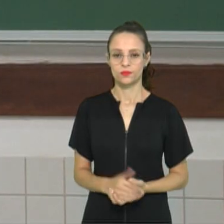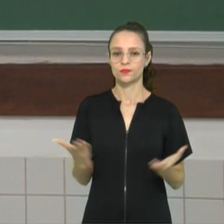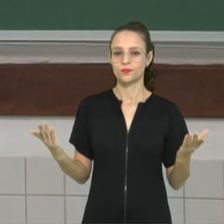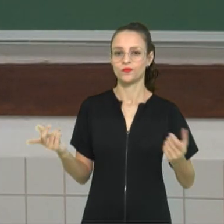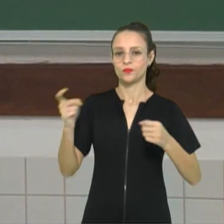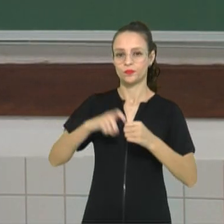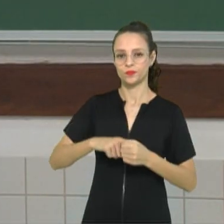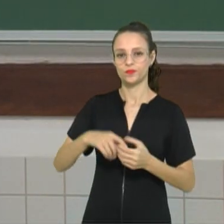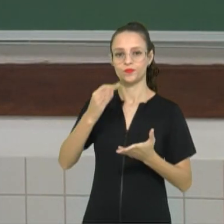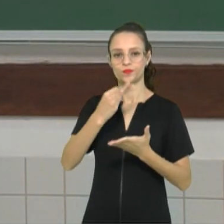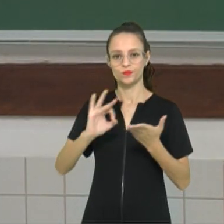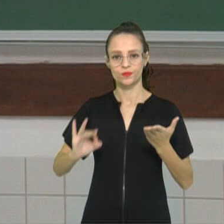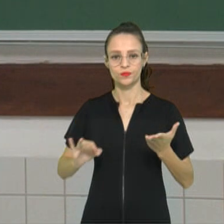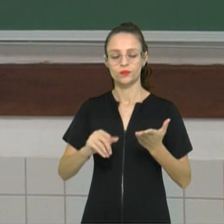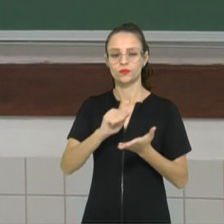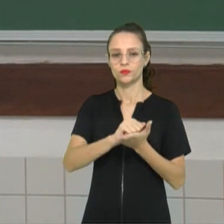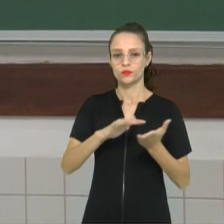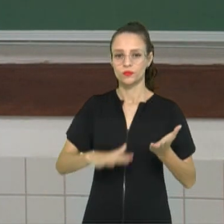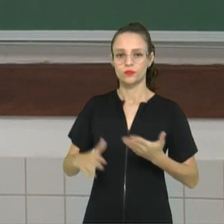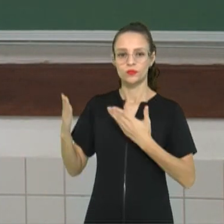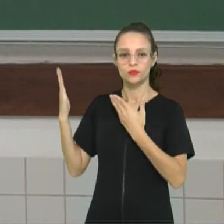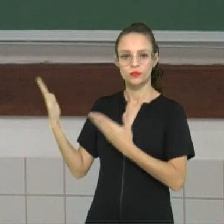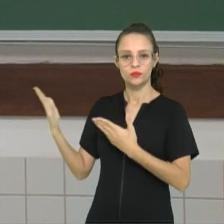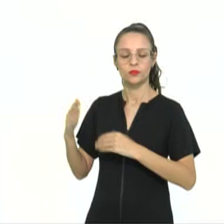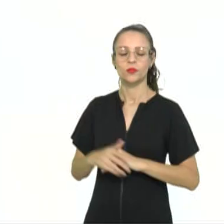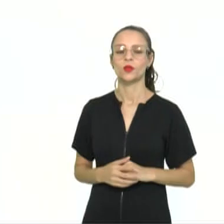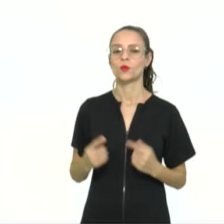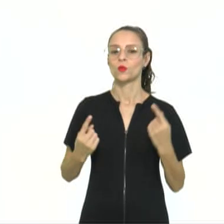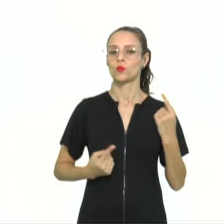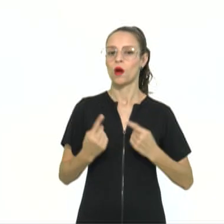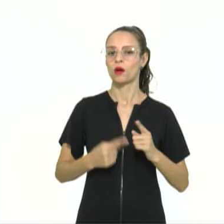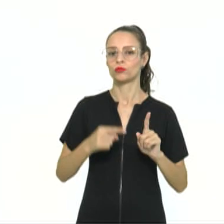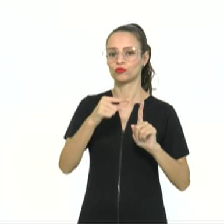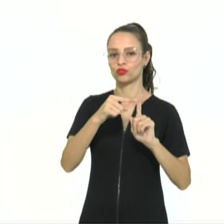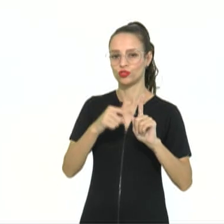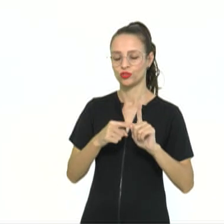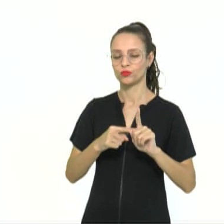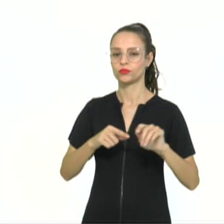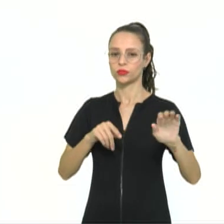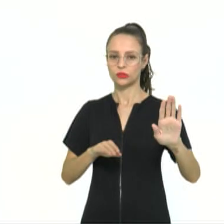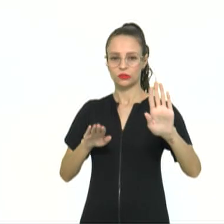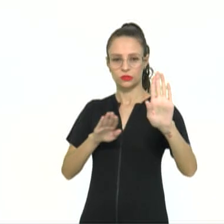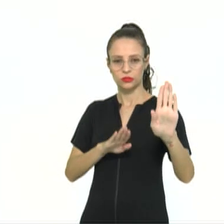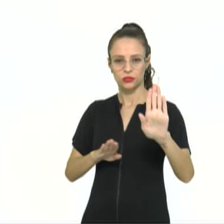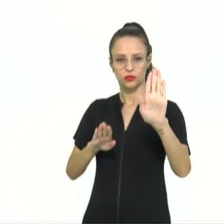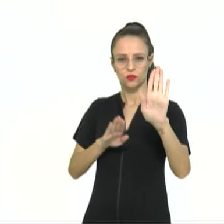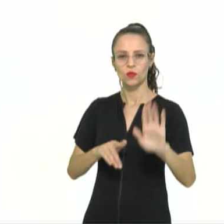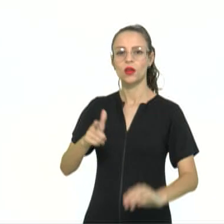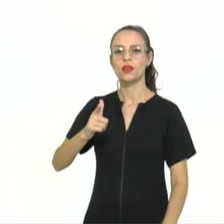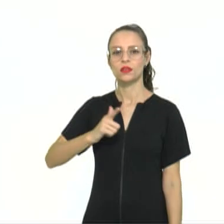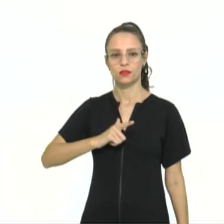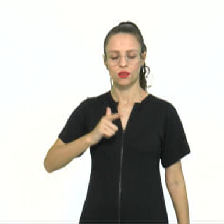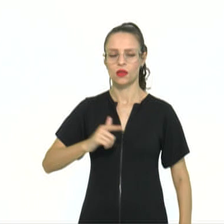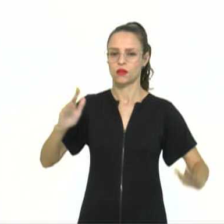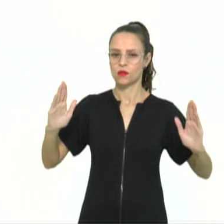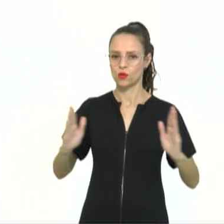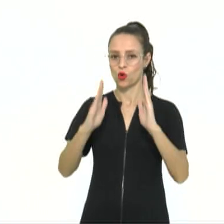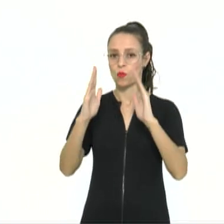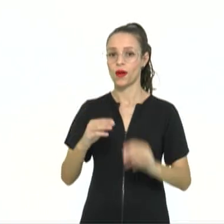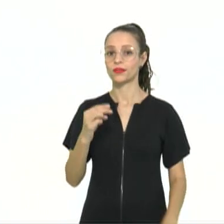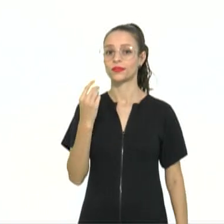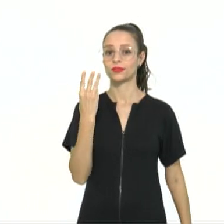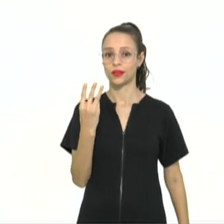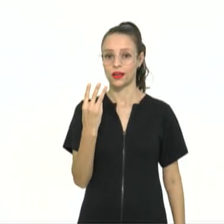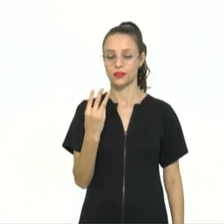Retornando então para a correção do nosso exercício, do nosso quiz, que era qual das modalidades de Kung Fu possui combate com duração de 3 rounds